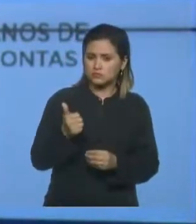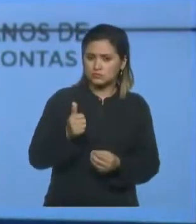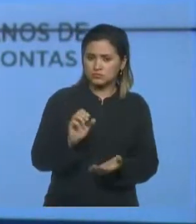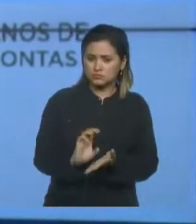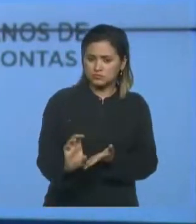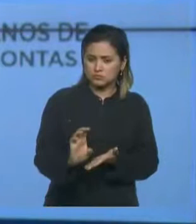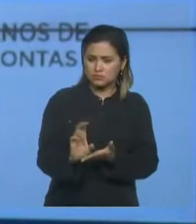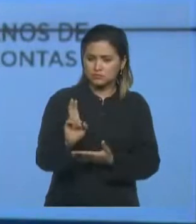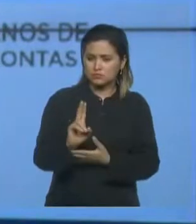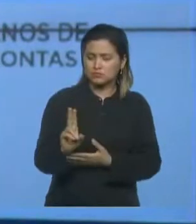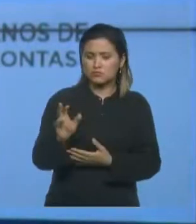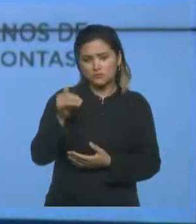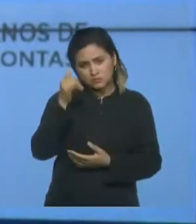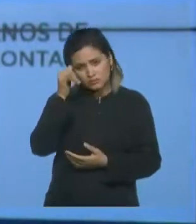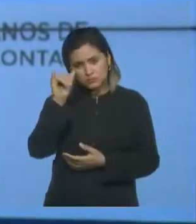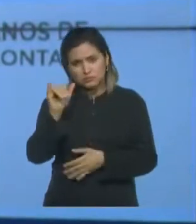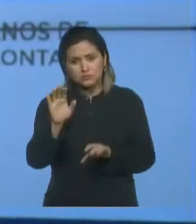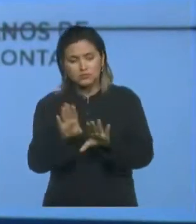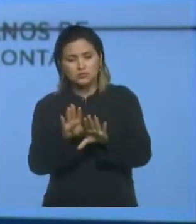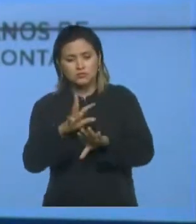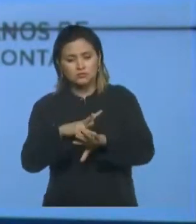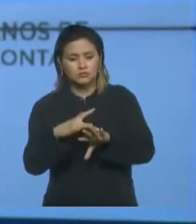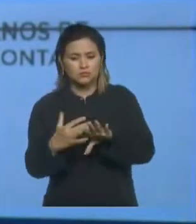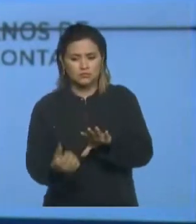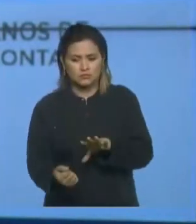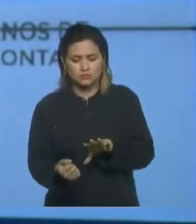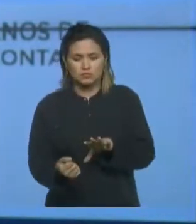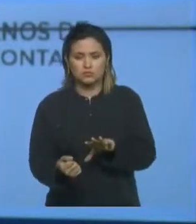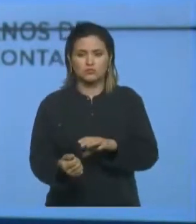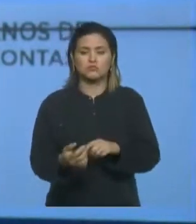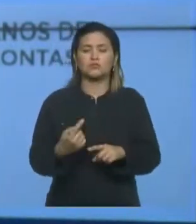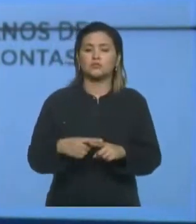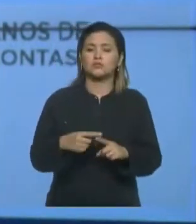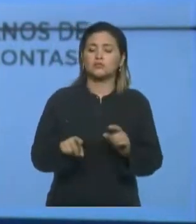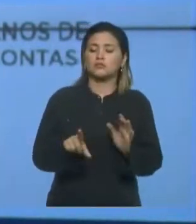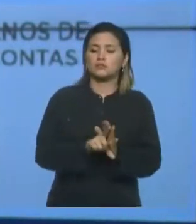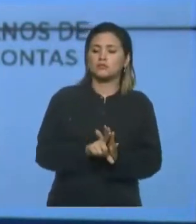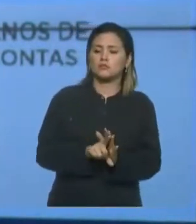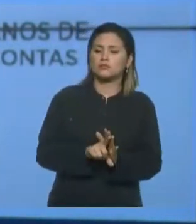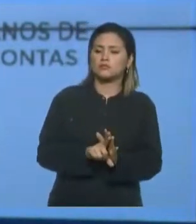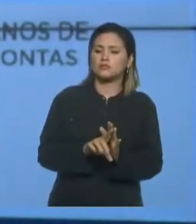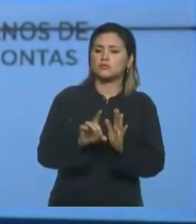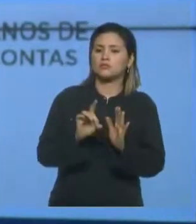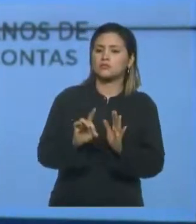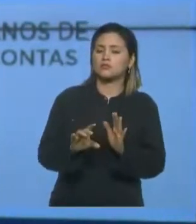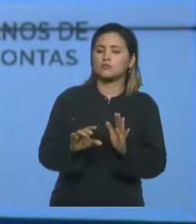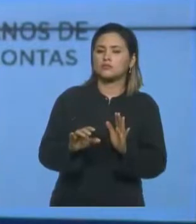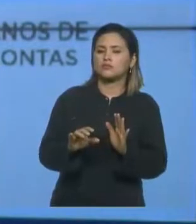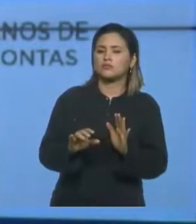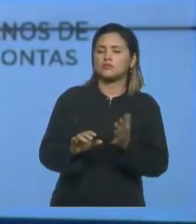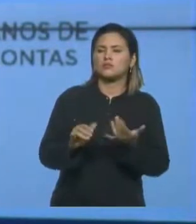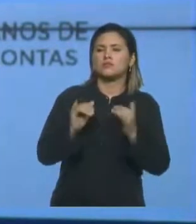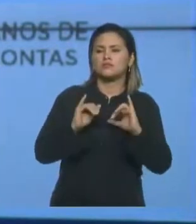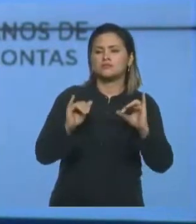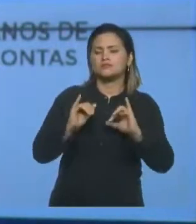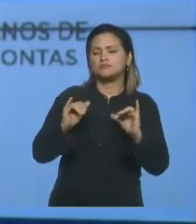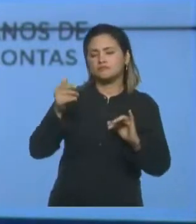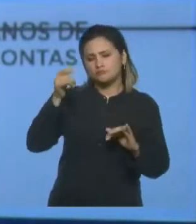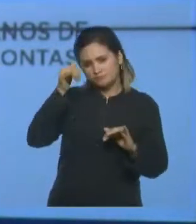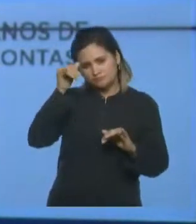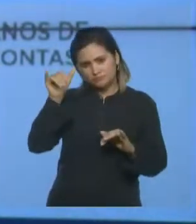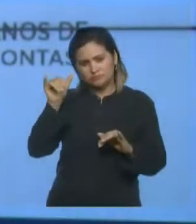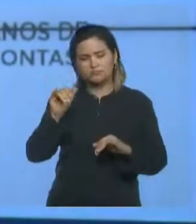tanto preventivas quanto curativas. Só havia previsão na lei para as atividades de prevenção. A próxima é permitir